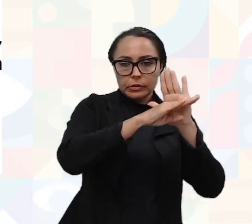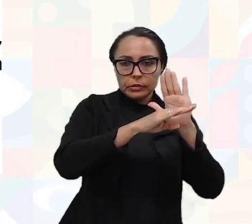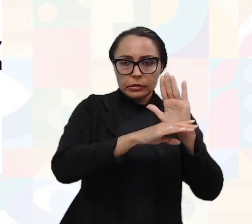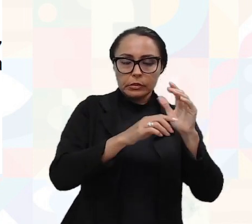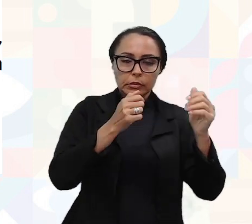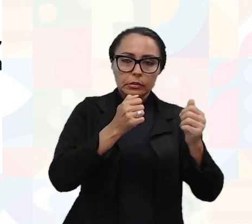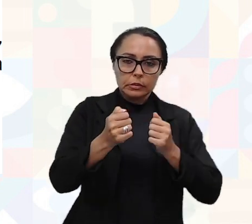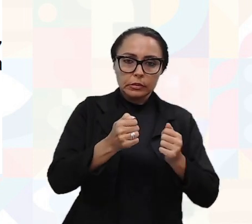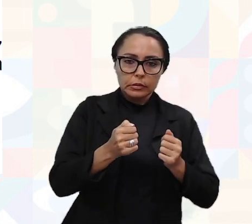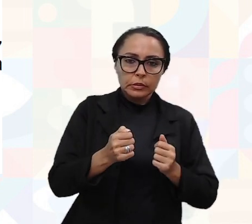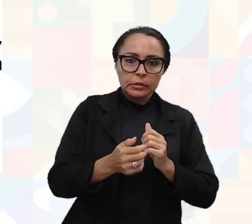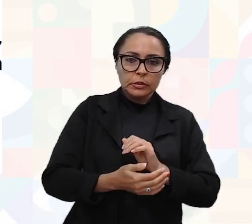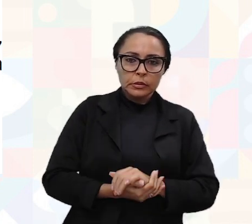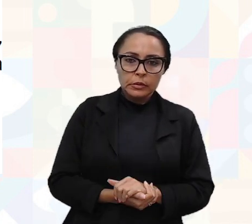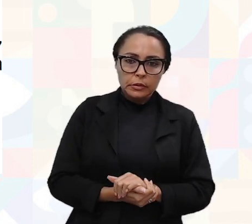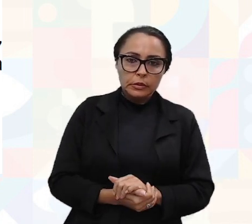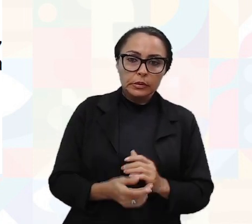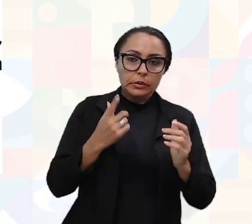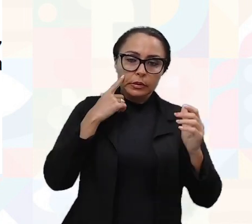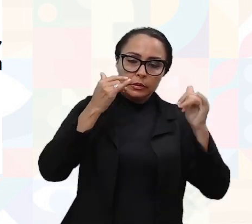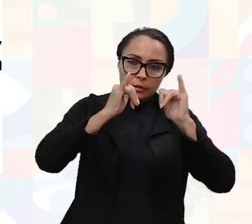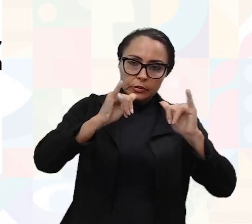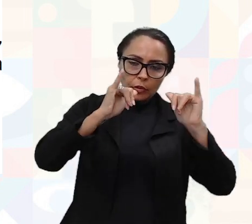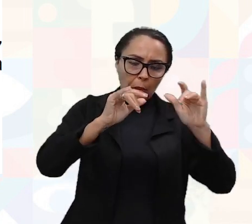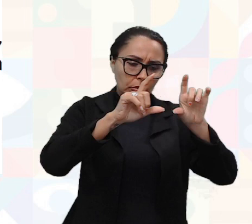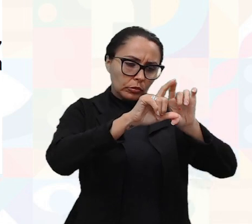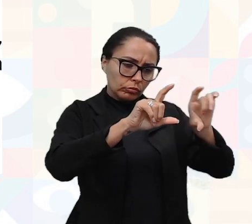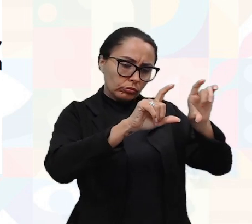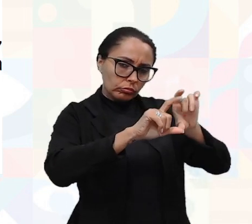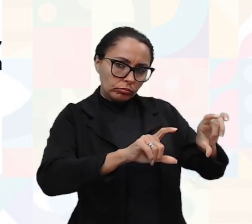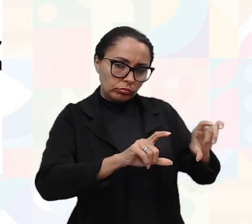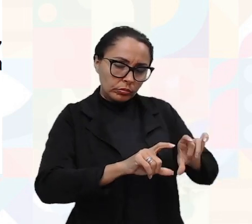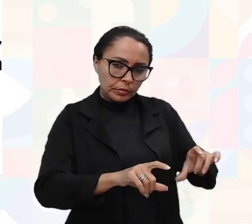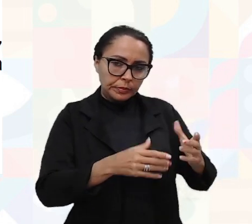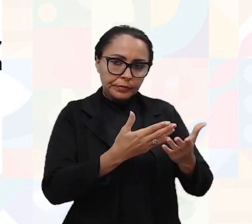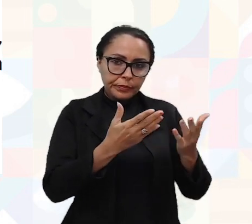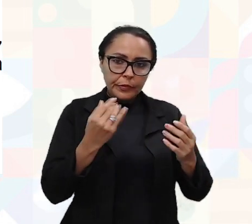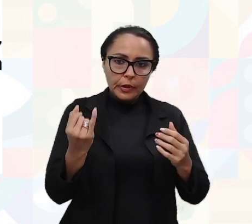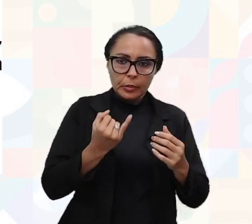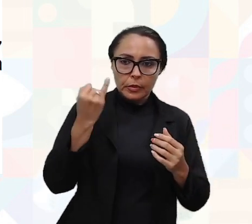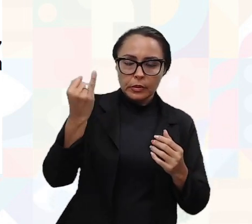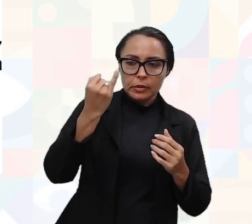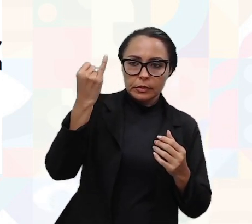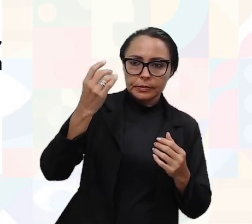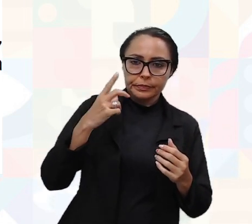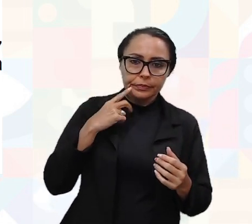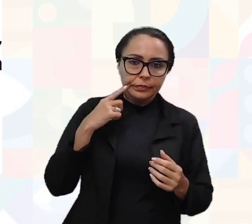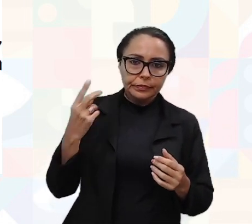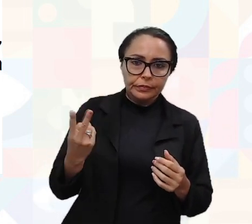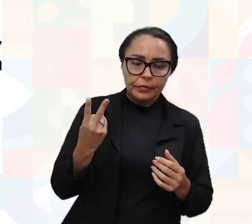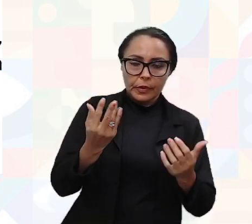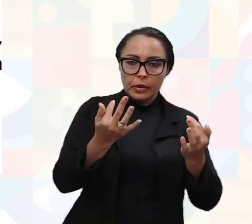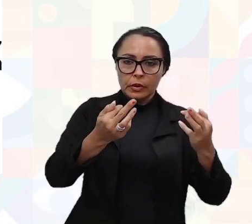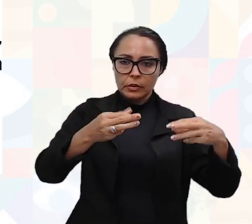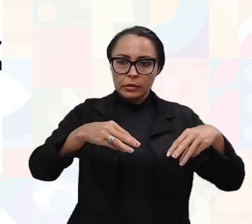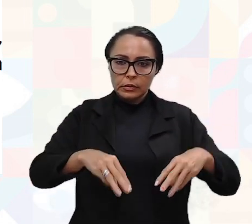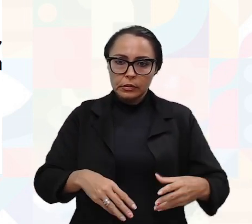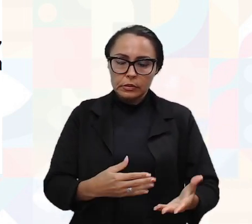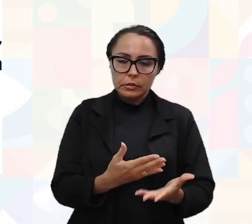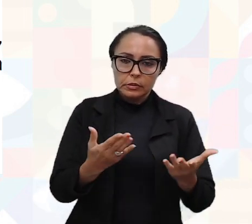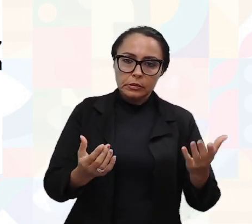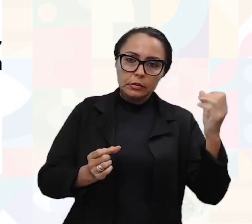controle de estoques. Ele contém as informações necessárias sobre o volume e o cronograma de produtos finais a serem